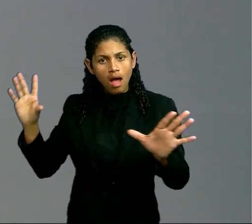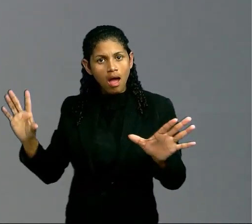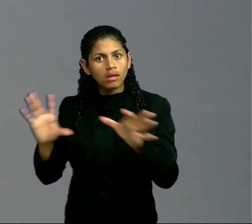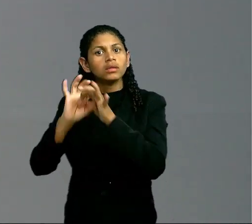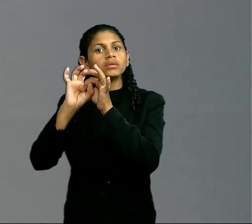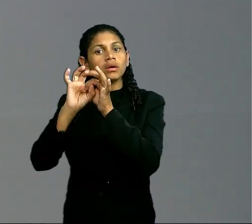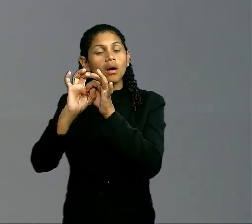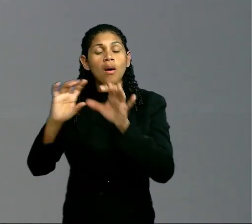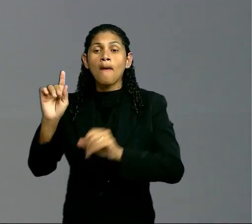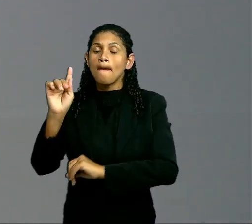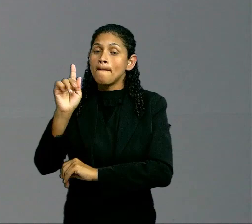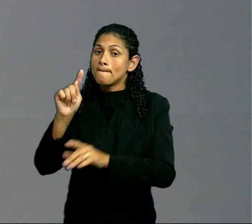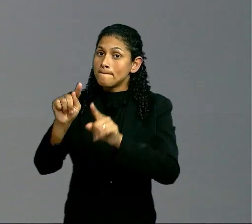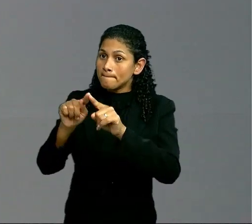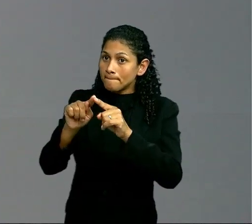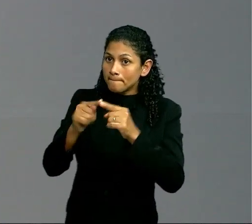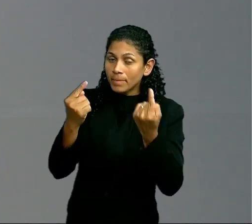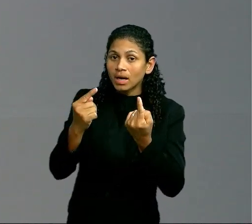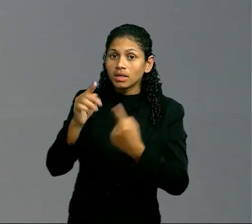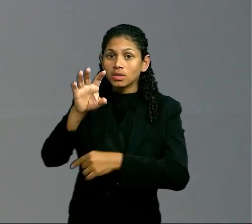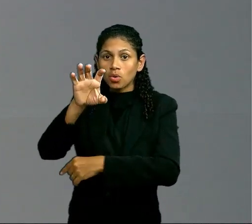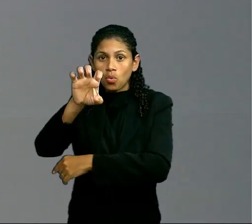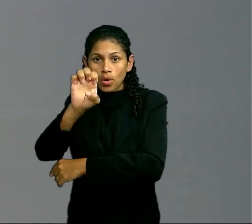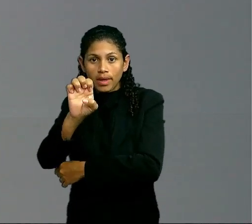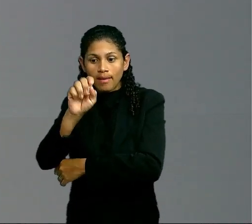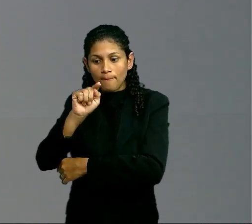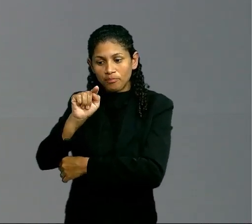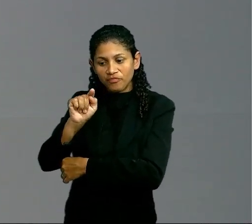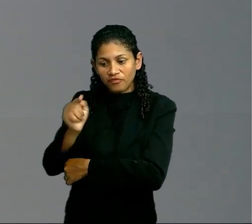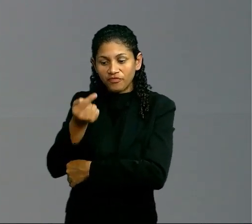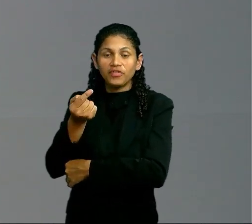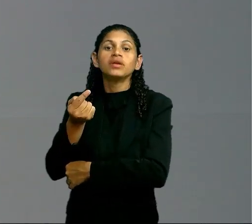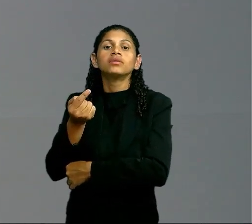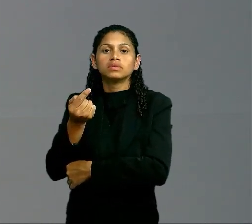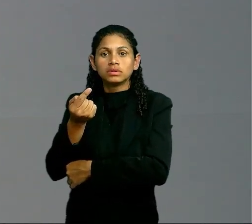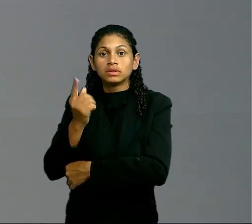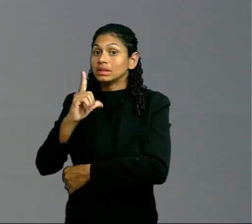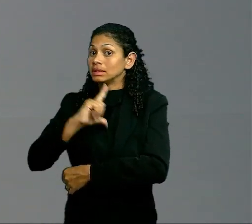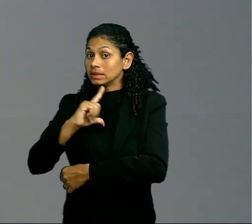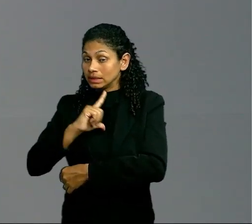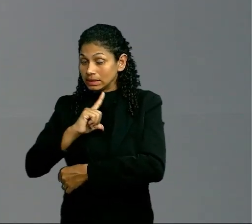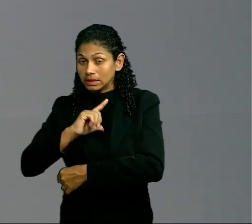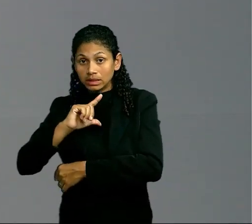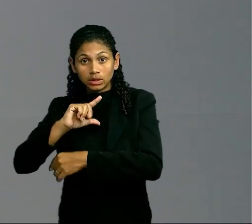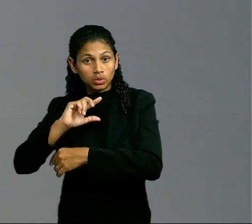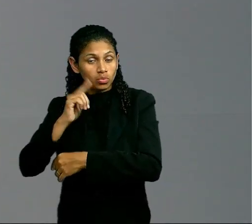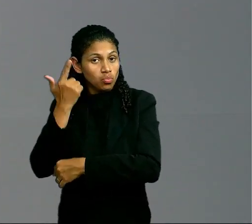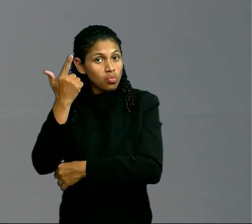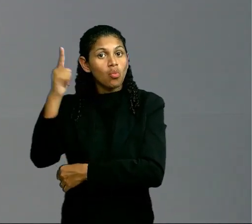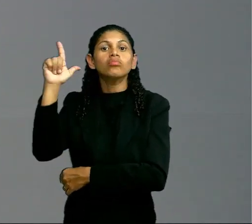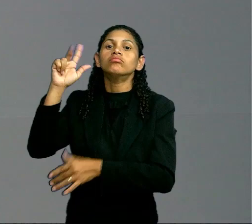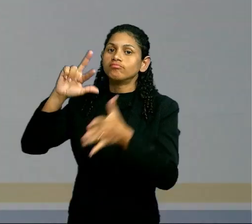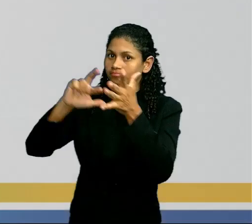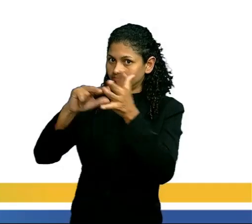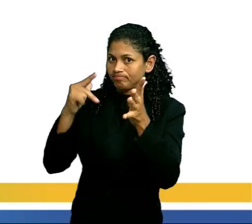exatamente porque o e assumiu um outro papel, né, um outro tipo de